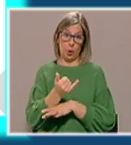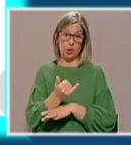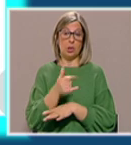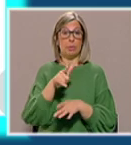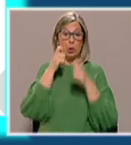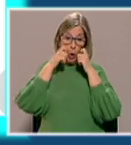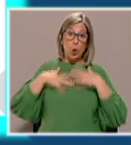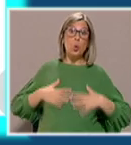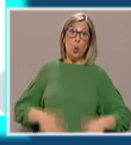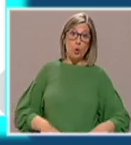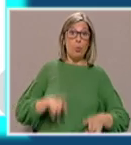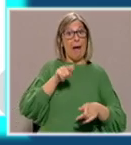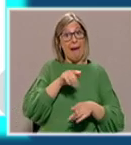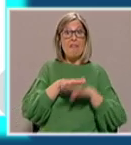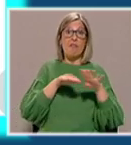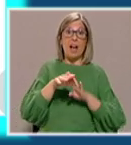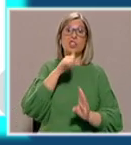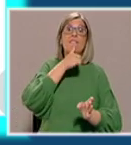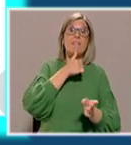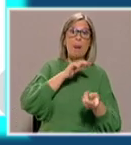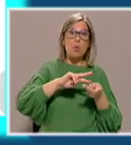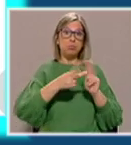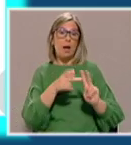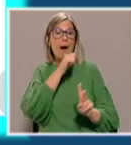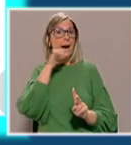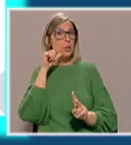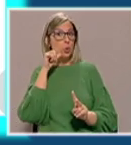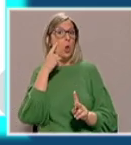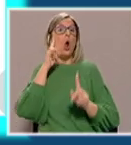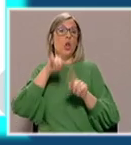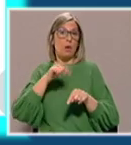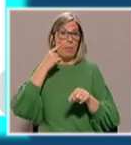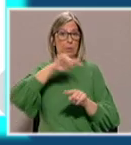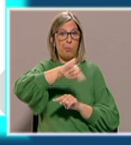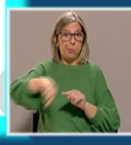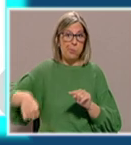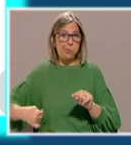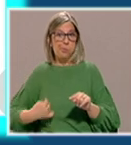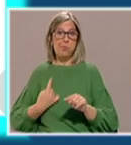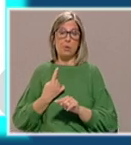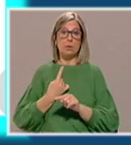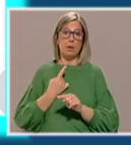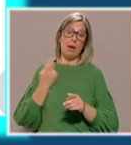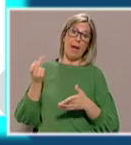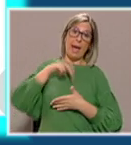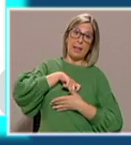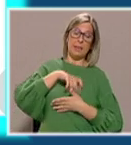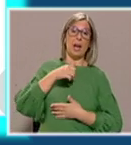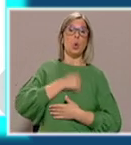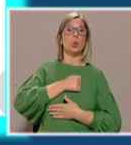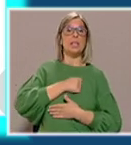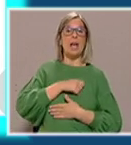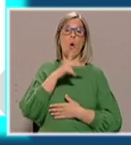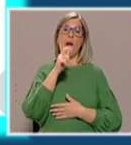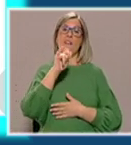de arterial a venoso. Este sangue é depois encaminhado novamente ao coração pelas veias cavas, entra no coração pelas veias